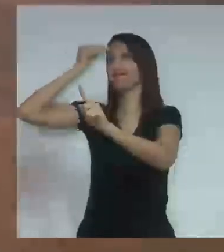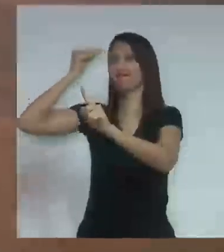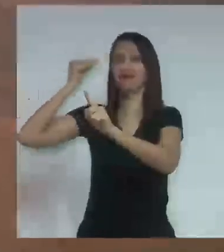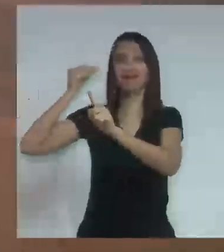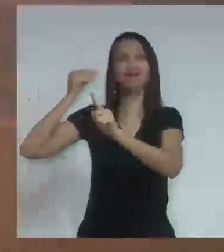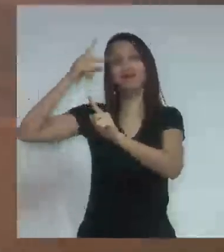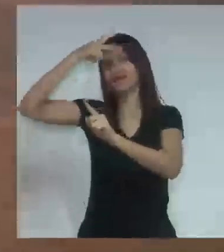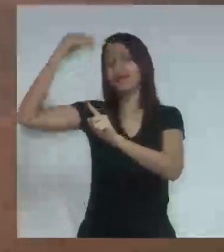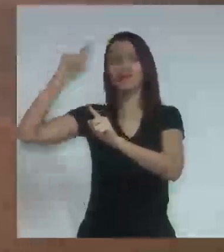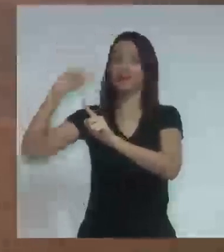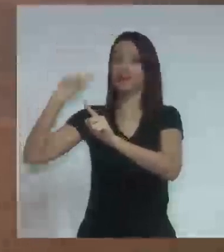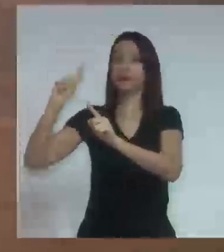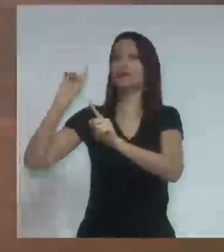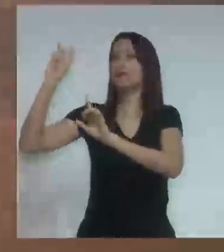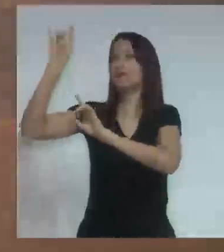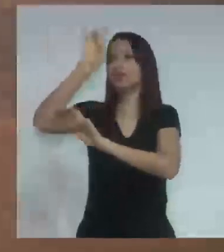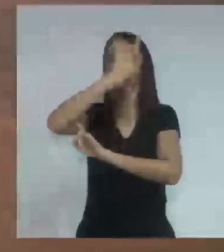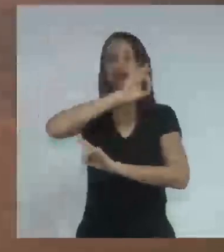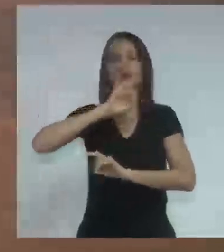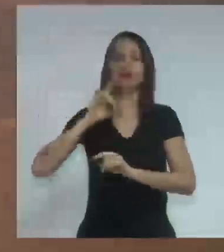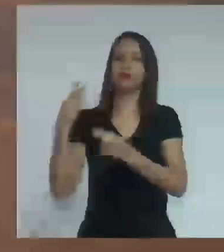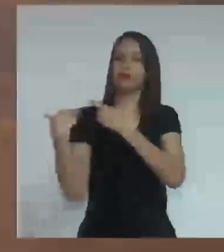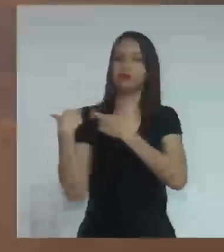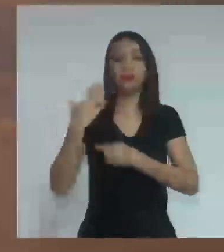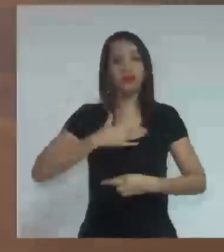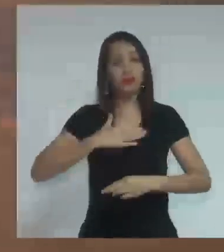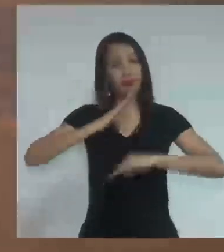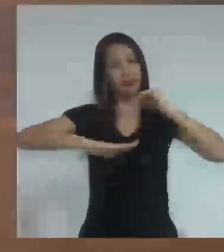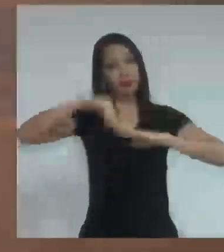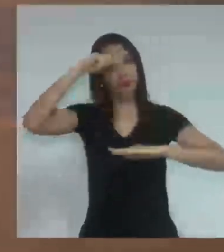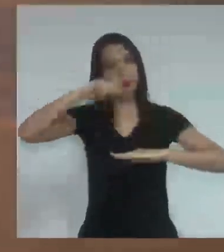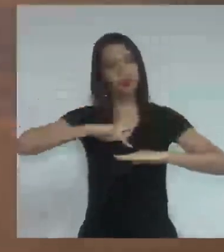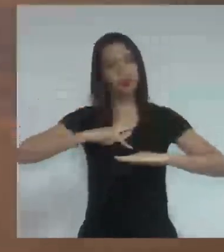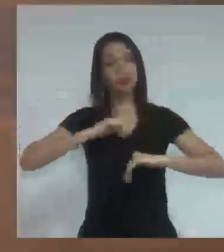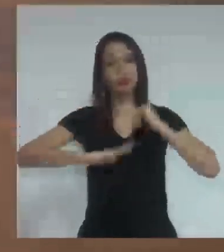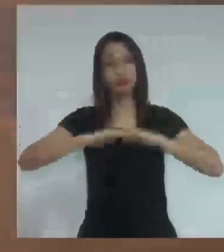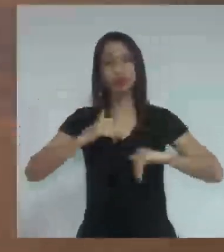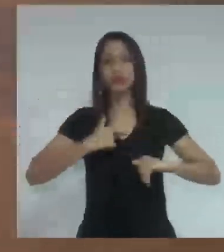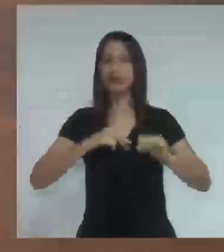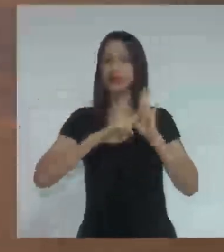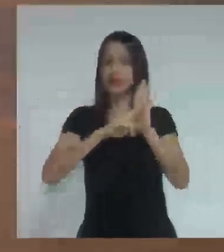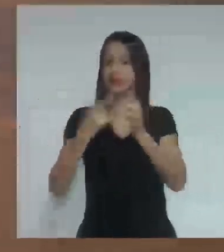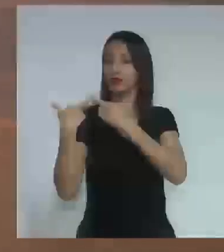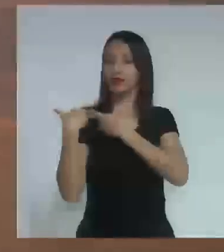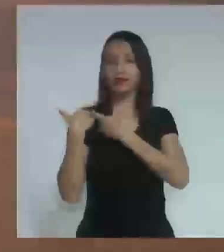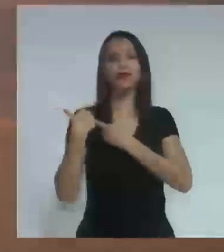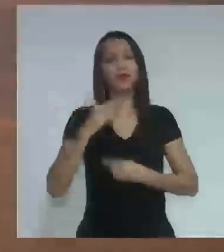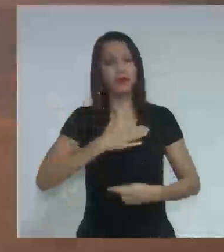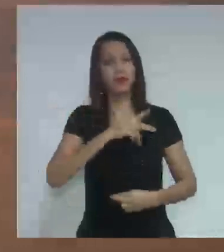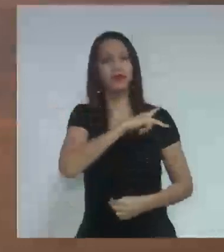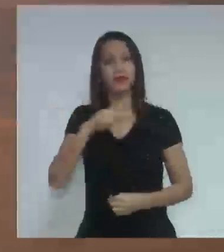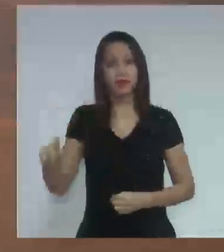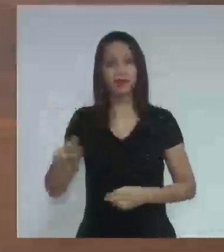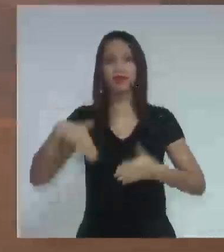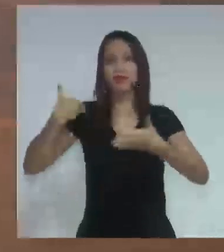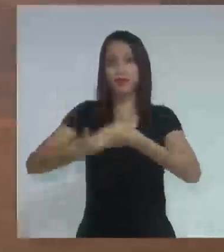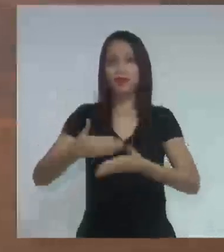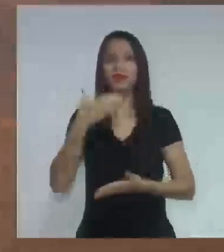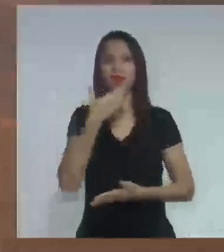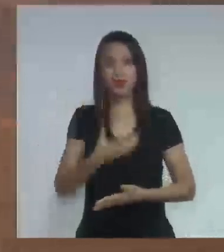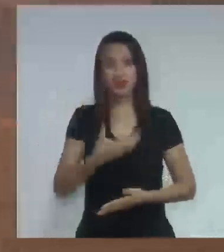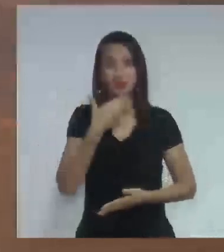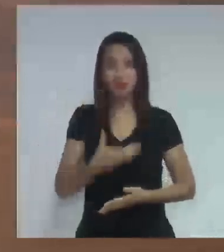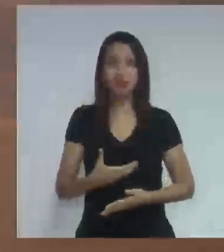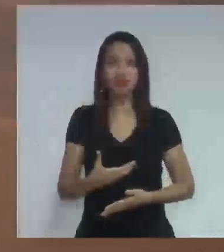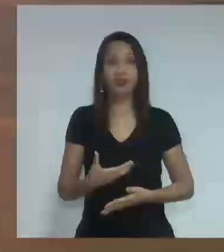um responde pelos seus atos. Respondo pelos meus aqui na casa. E falei esses dois, porque sou presidente até dezembro, queira